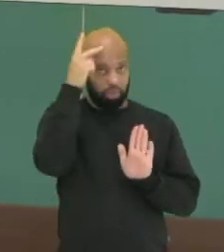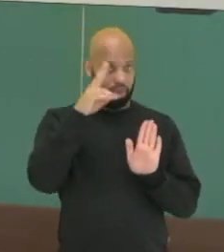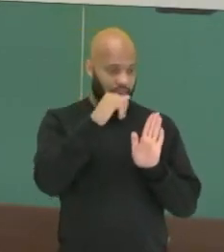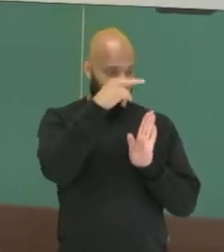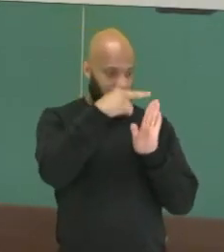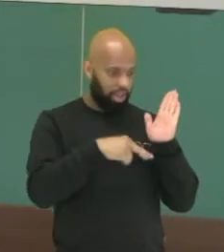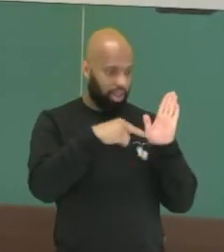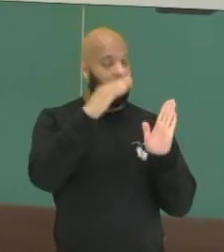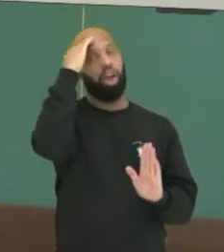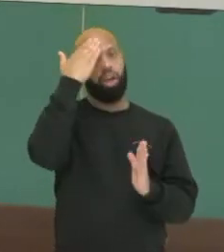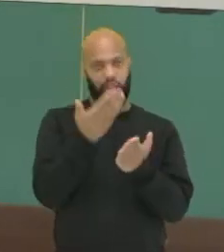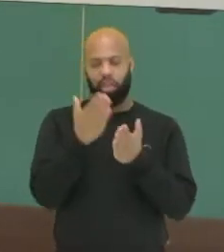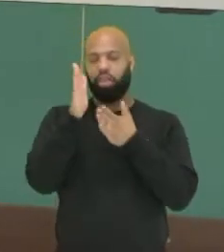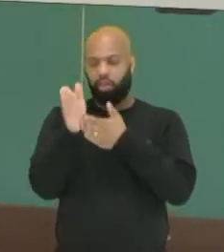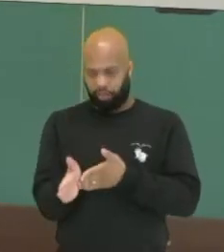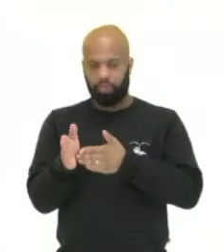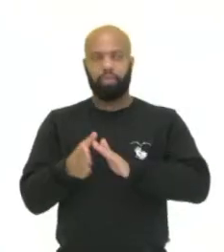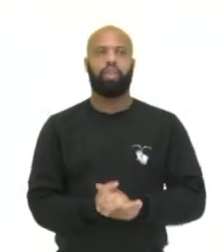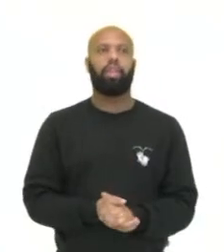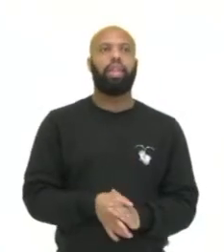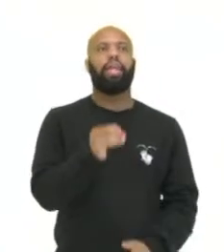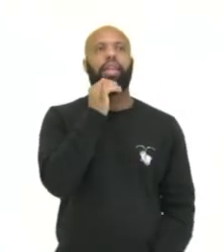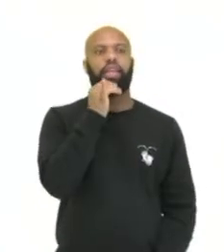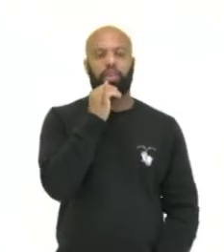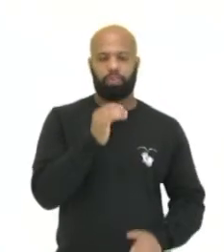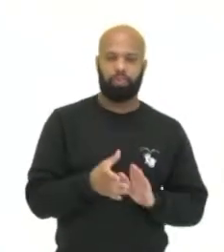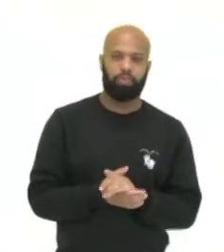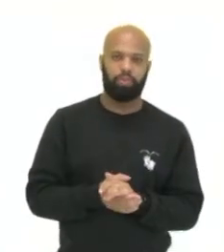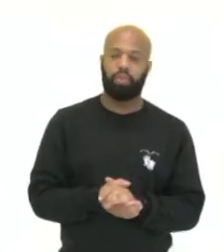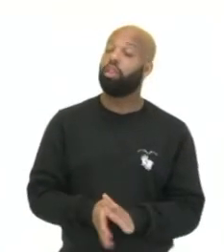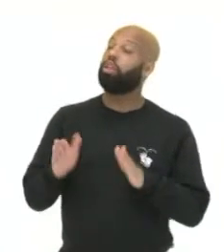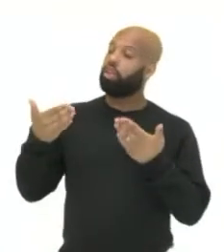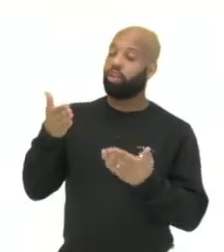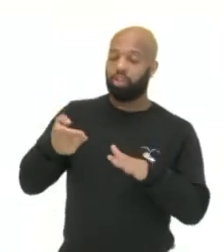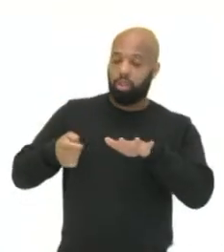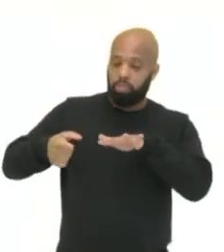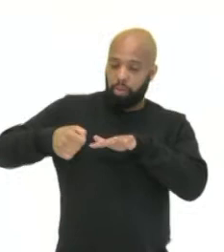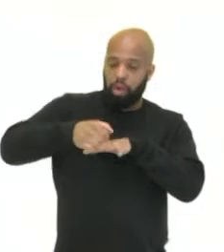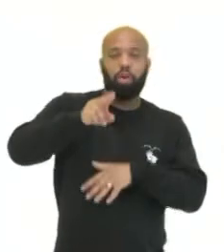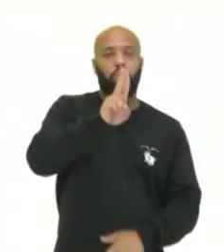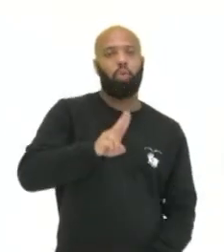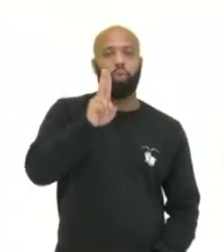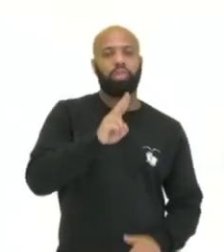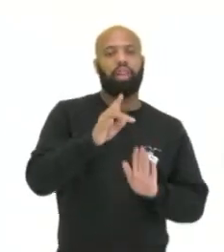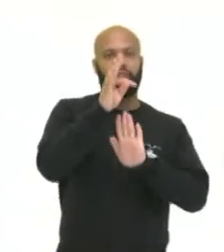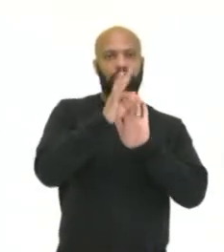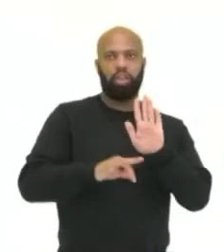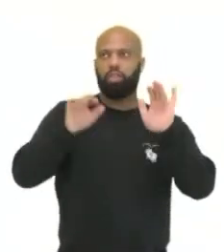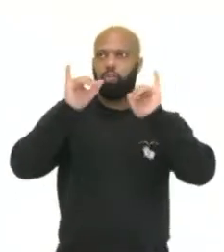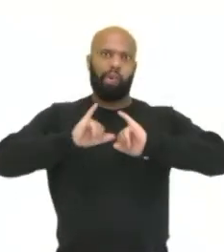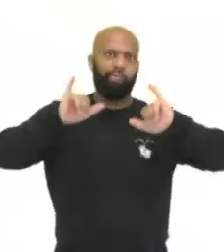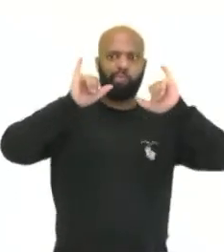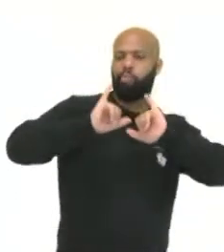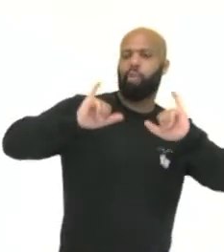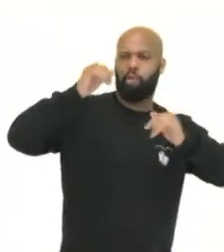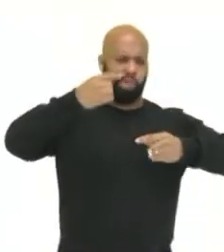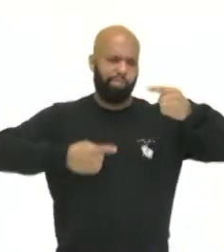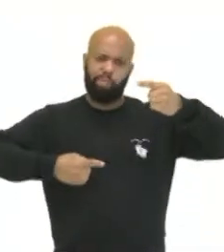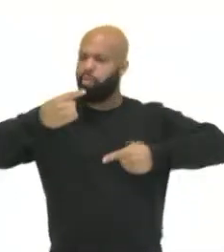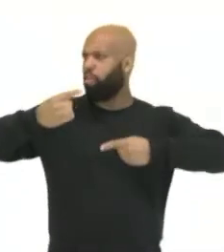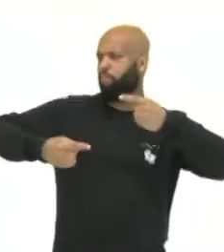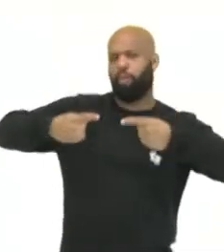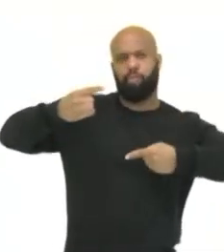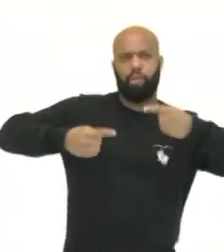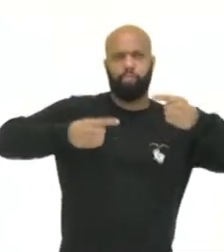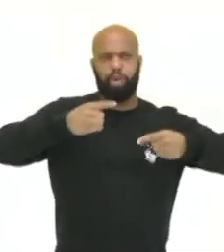leitor. Um exemplo, isso porque as fake news se valem de textos alarmistas, polêmicos,